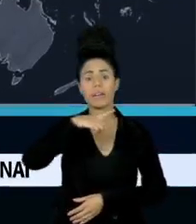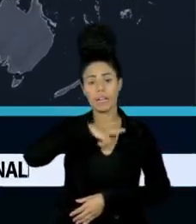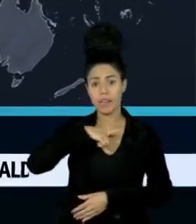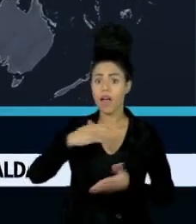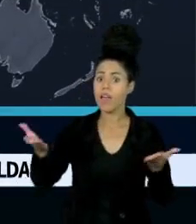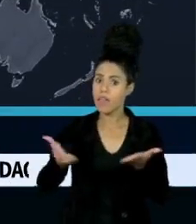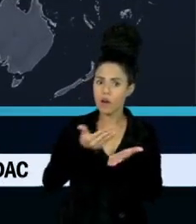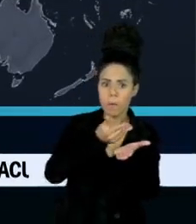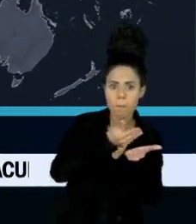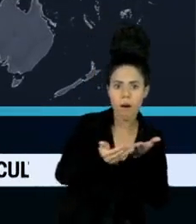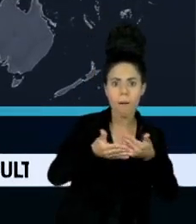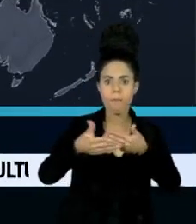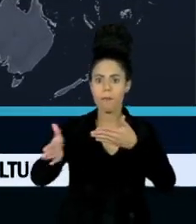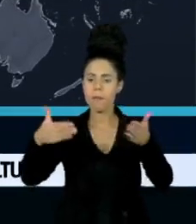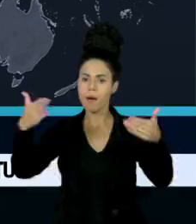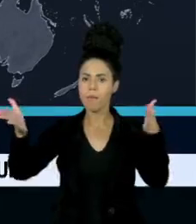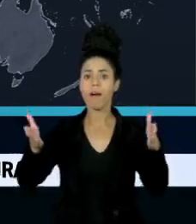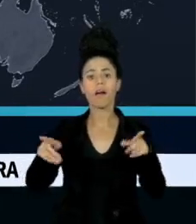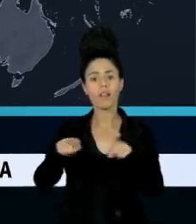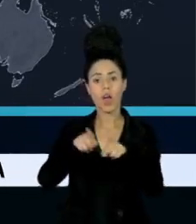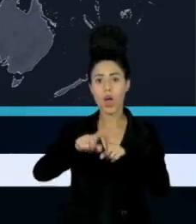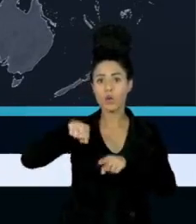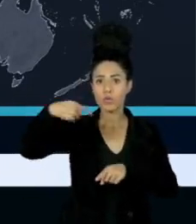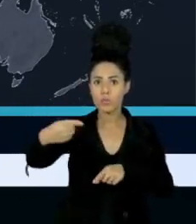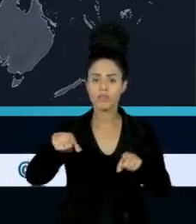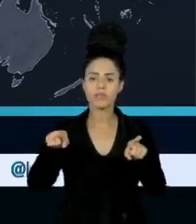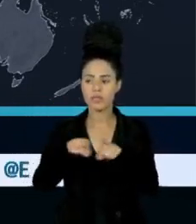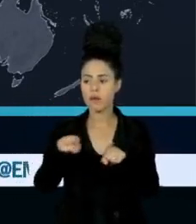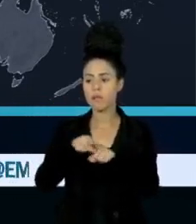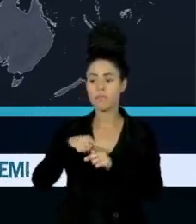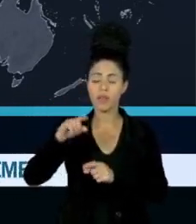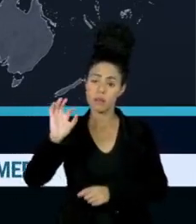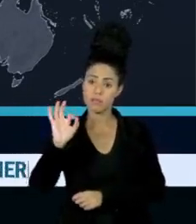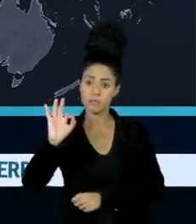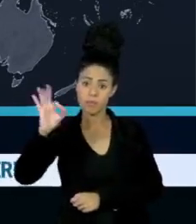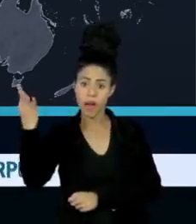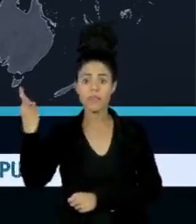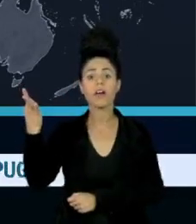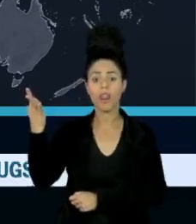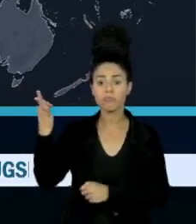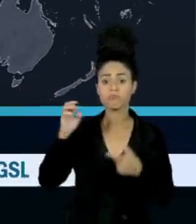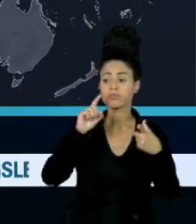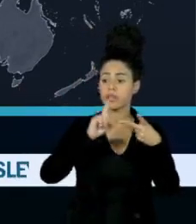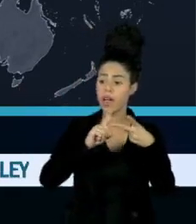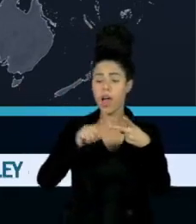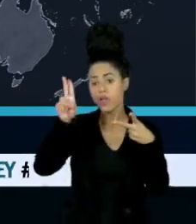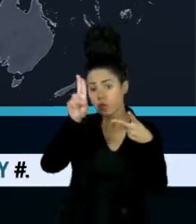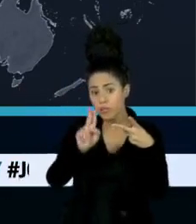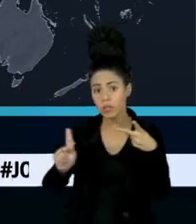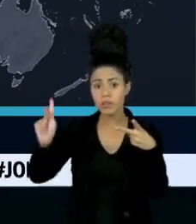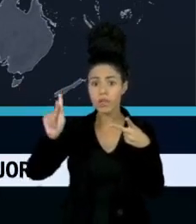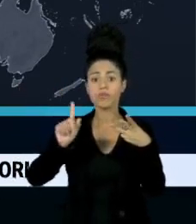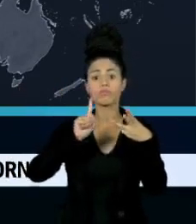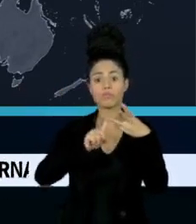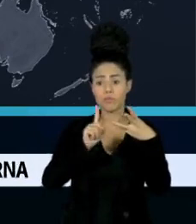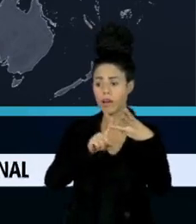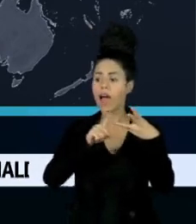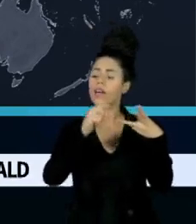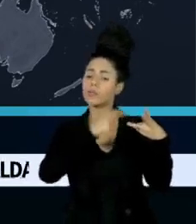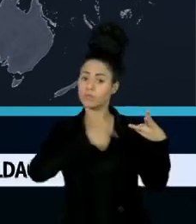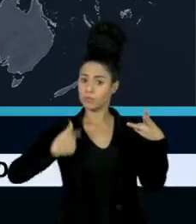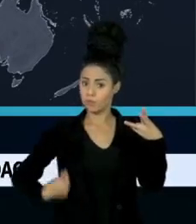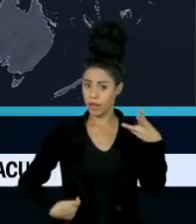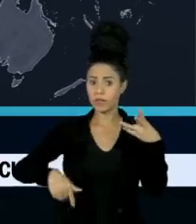agora começam a ser abertos. Os próximos a serem inaugurados estão em Marselha, na França, Edimburgo, no Reino Unido, o